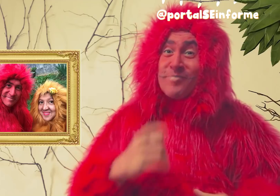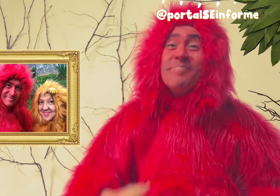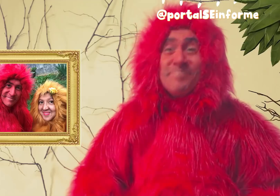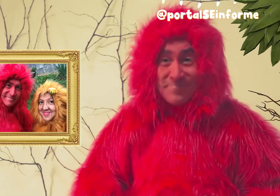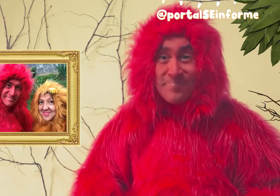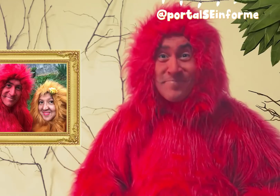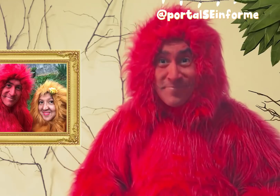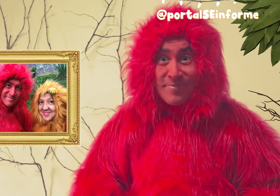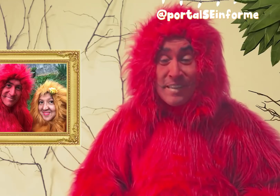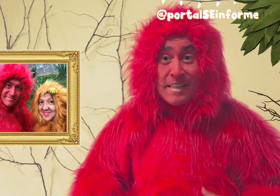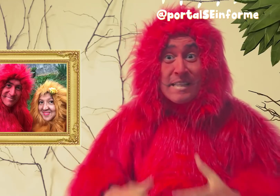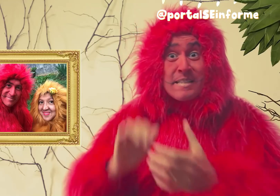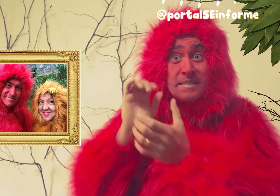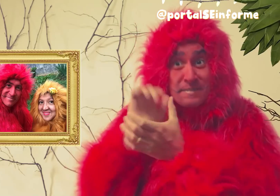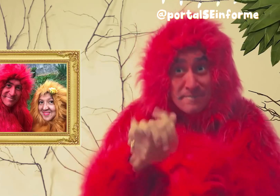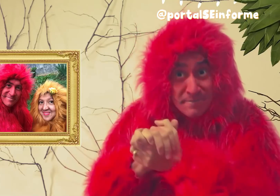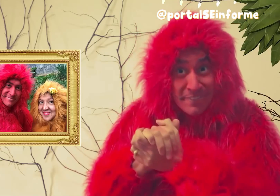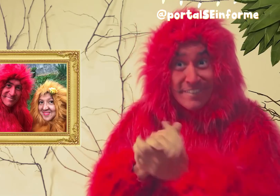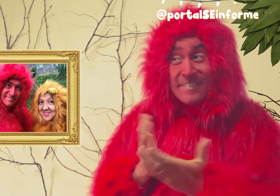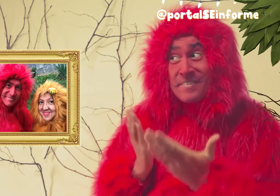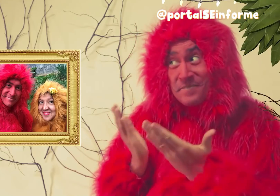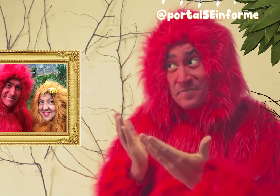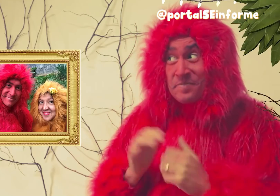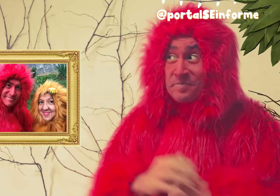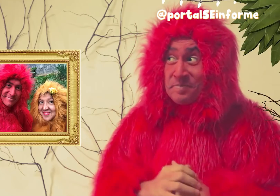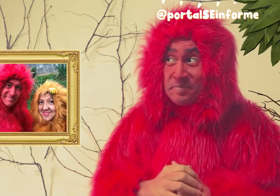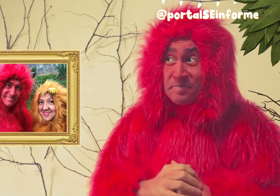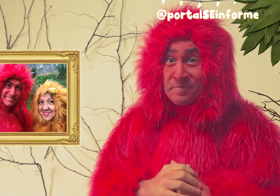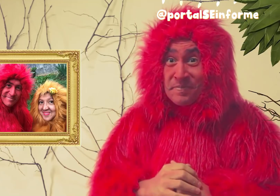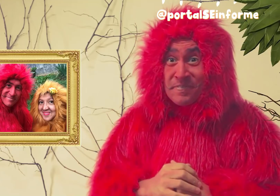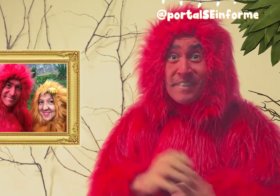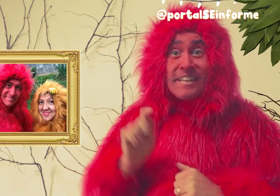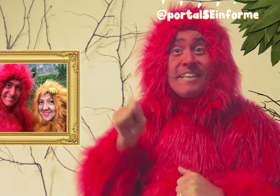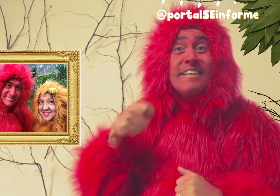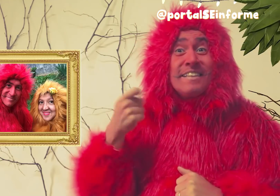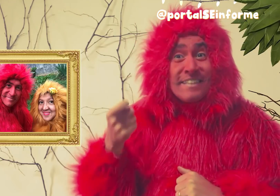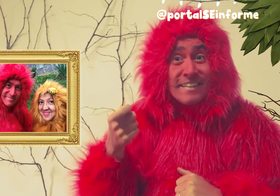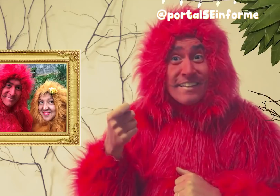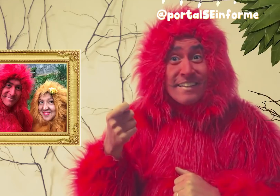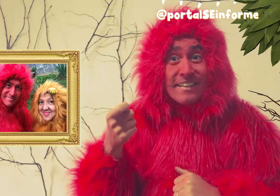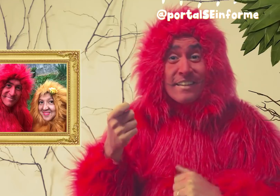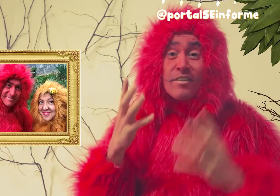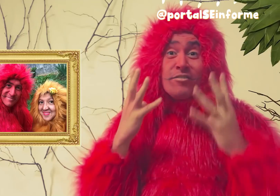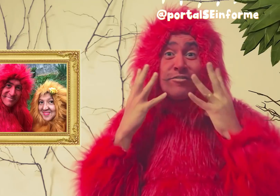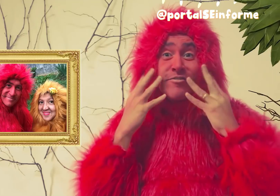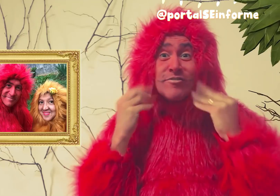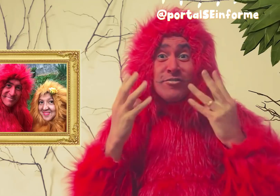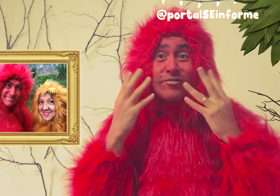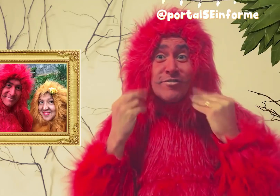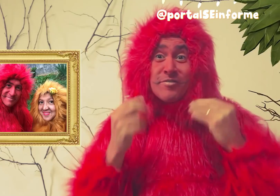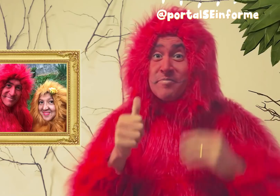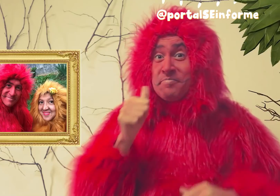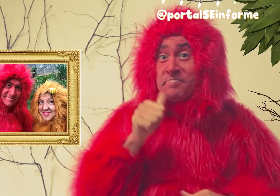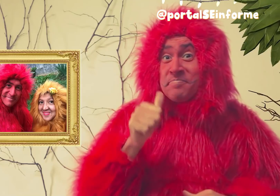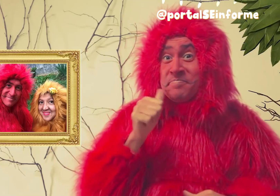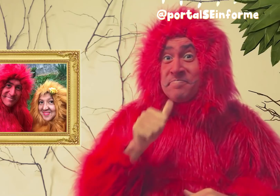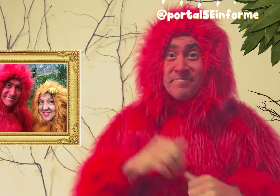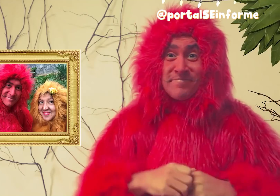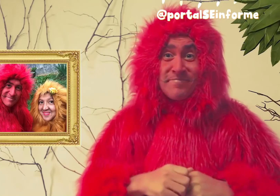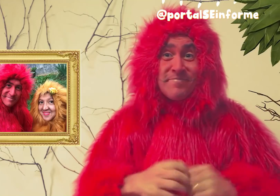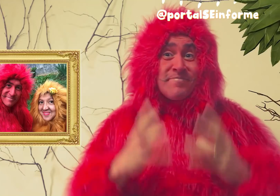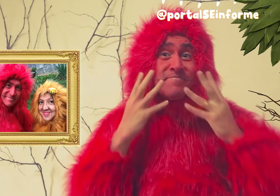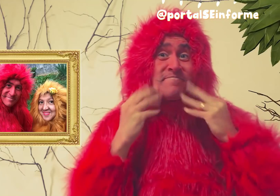medonho. E a minha esposa, o sinal dela é esse, medonha,